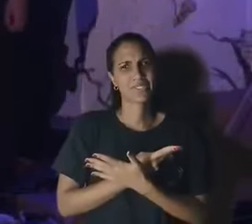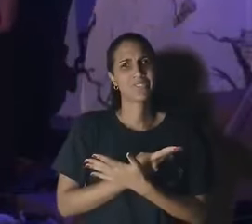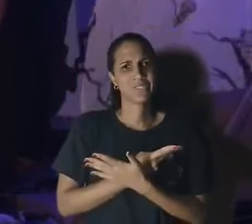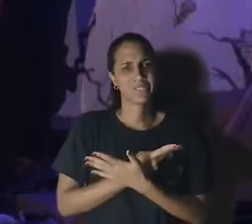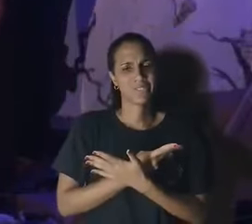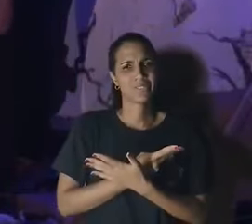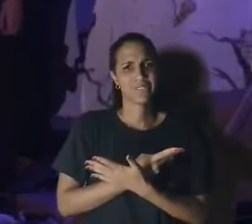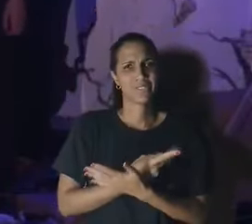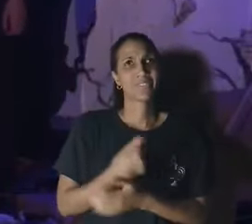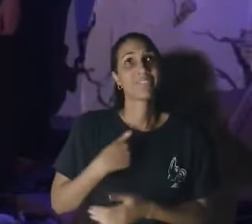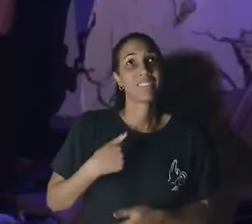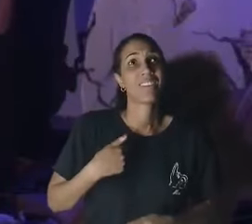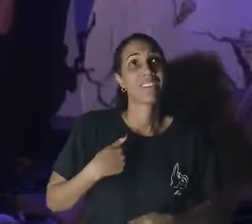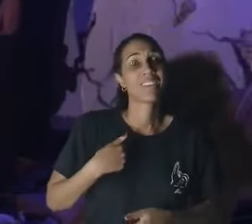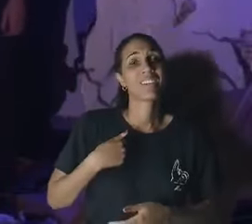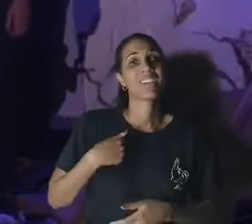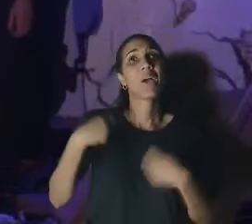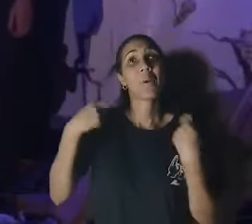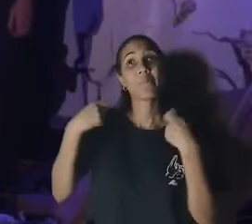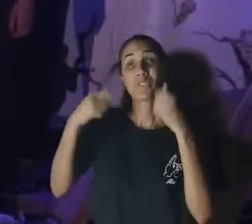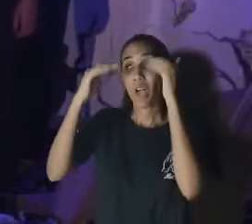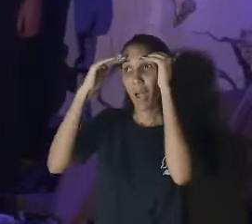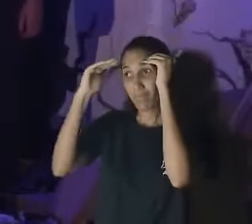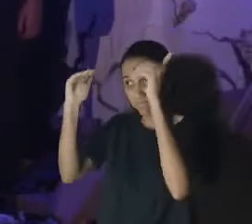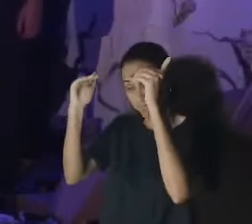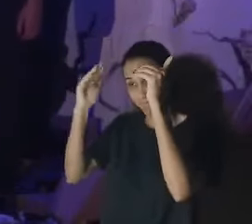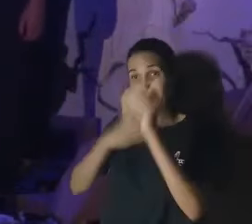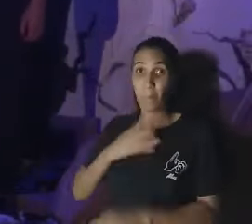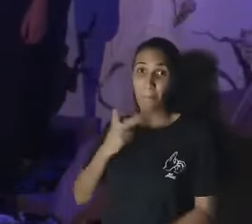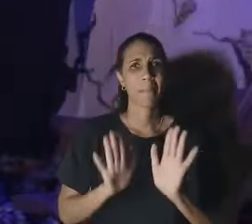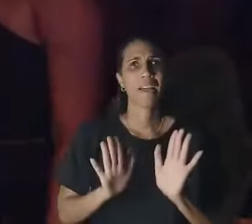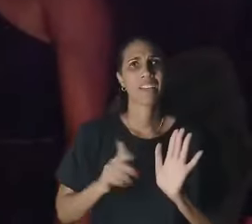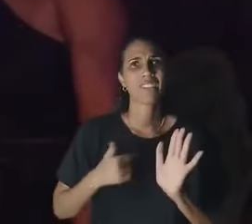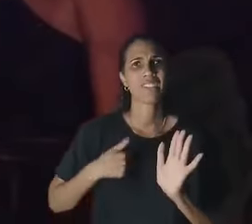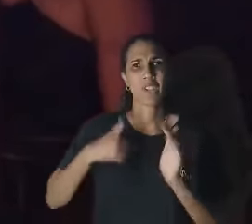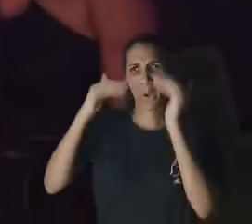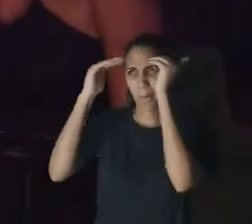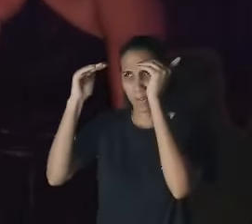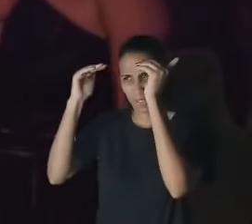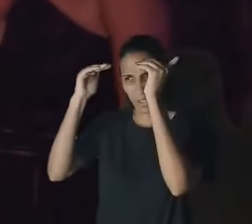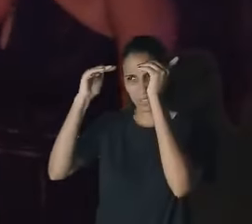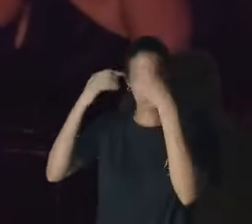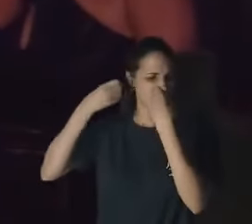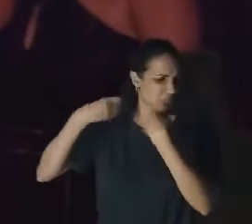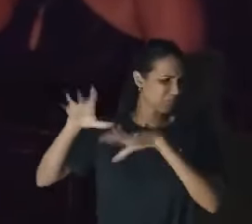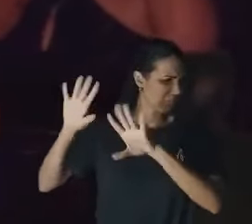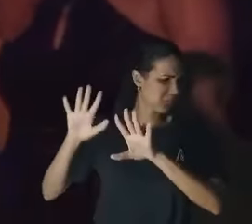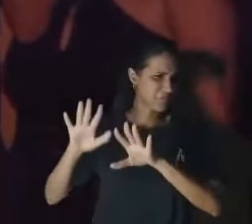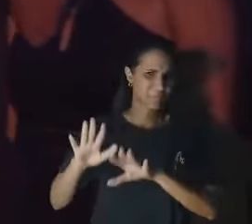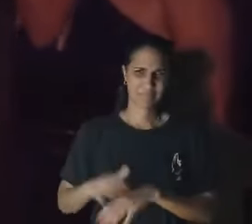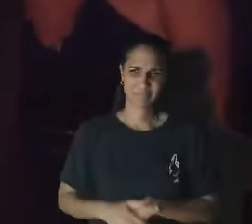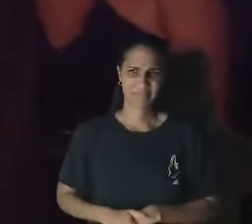Eu tenho que respeitar meu pai, mas eu não respeitei meu